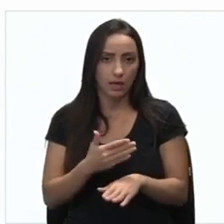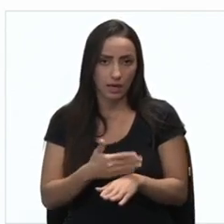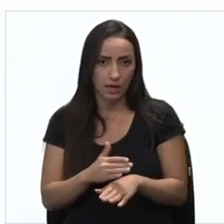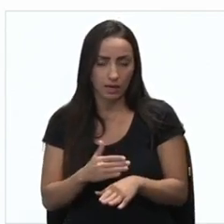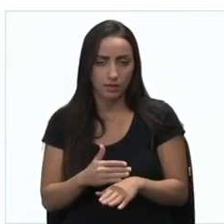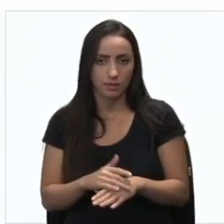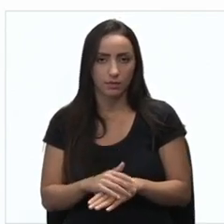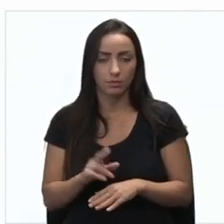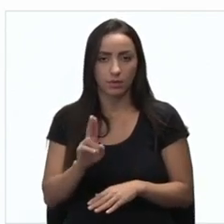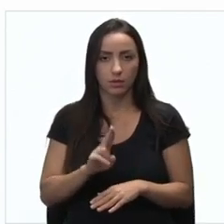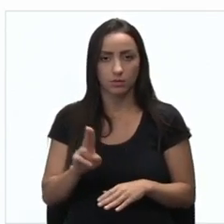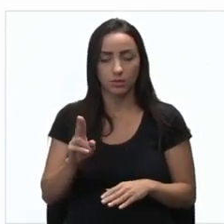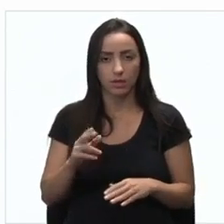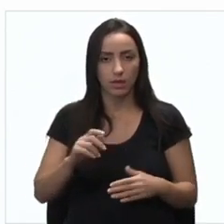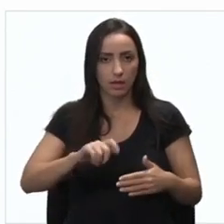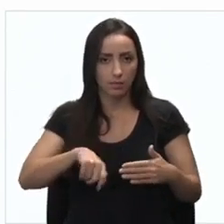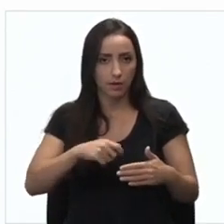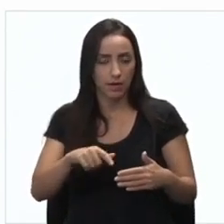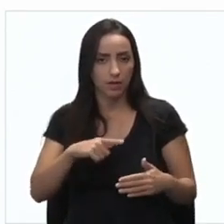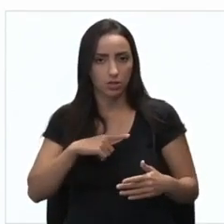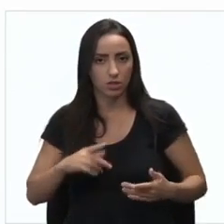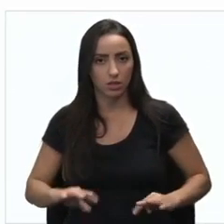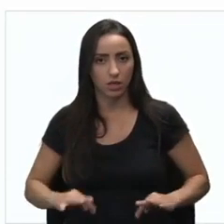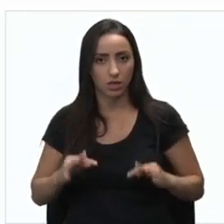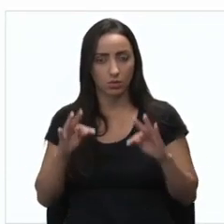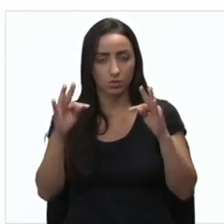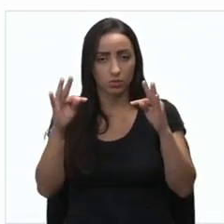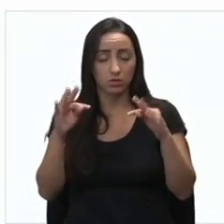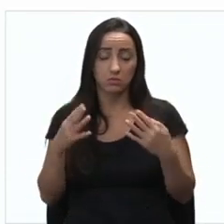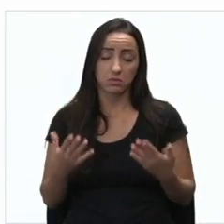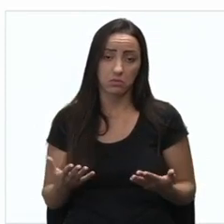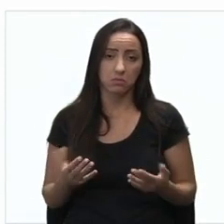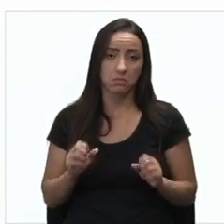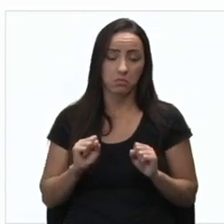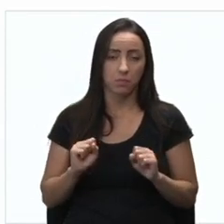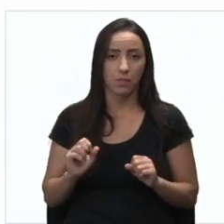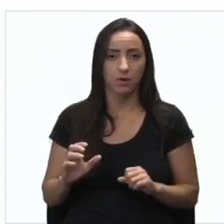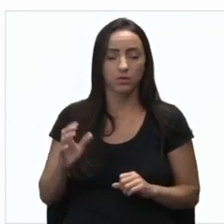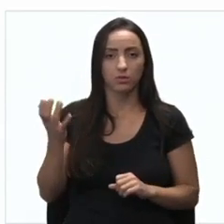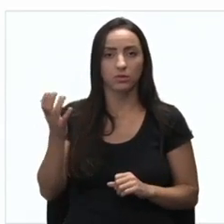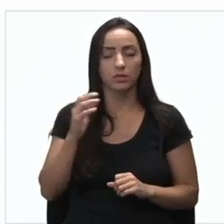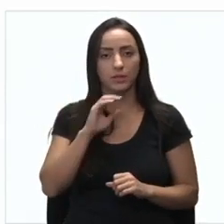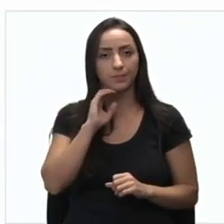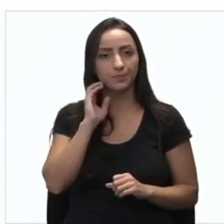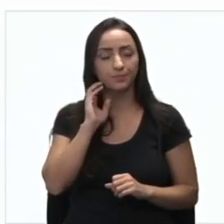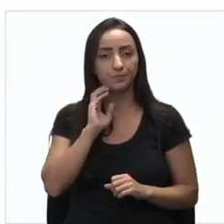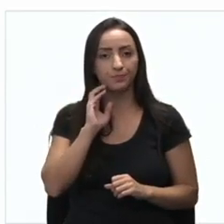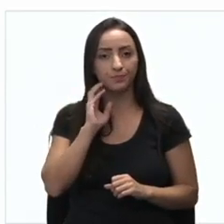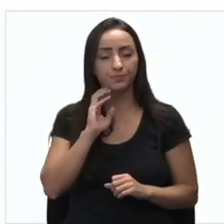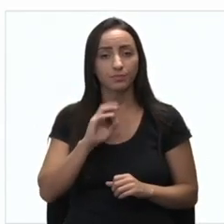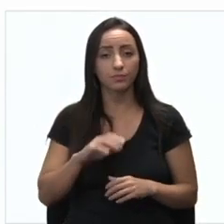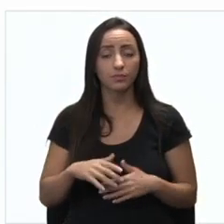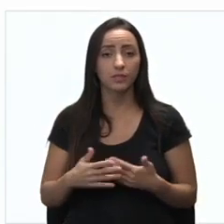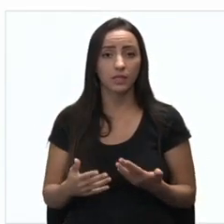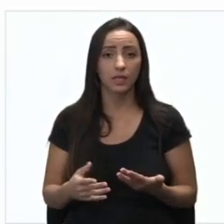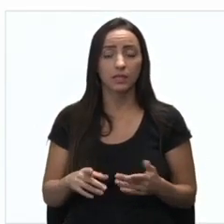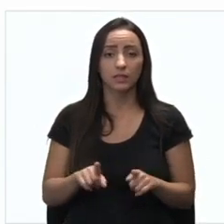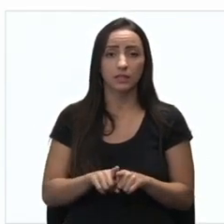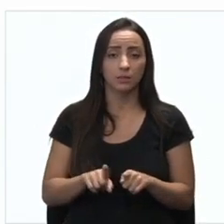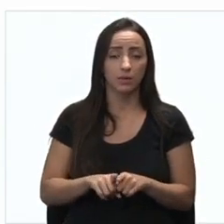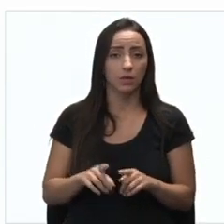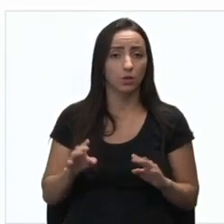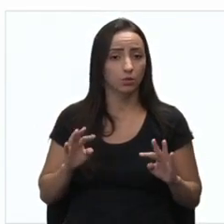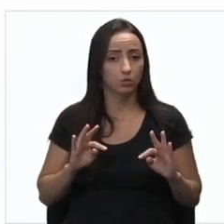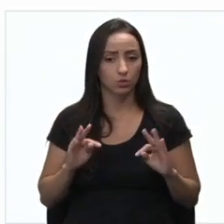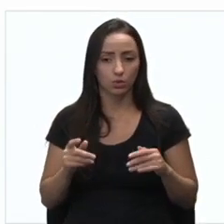Então, a soma desses fatores é que levou ao acidente de trabalho, né? E aí não só a Débora perde, mas